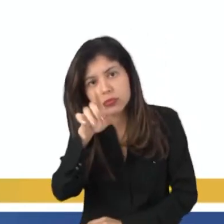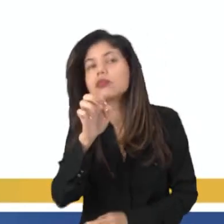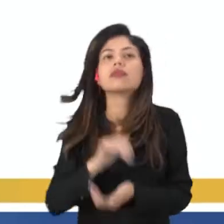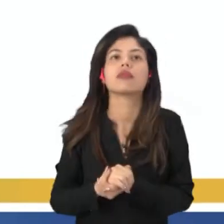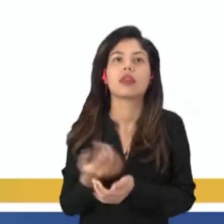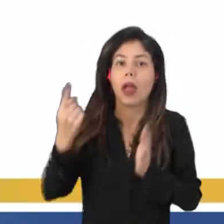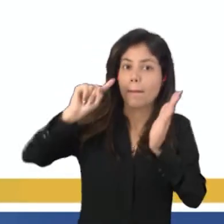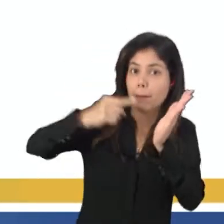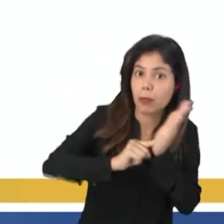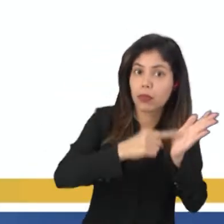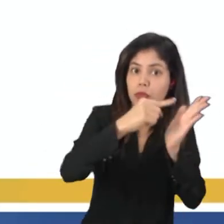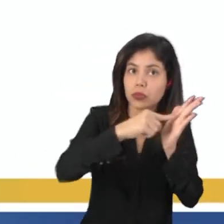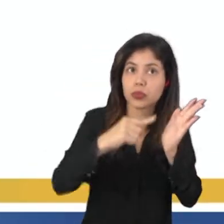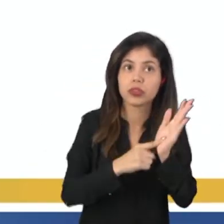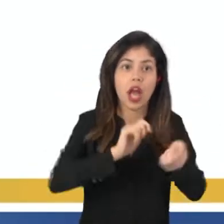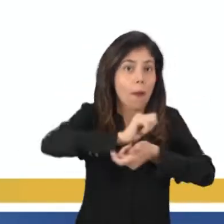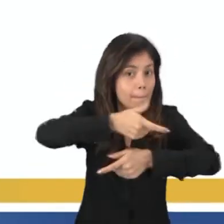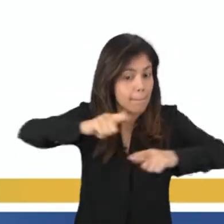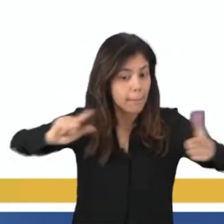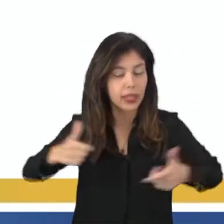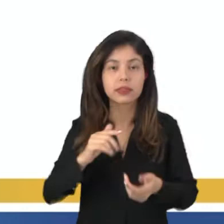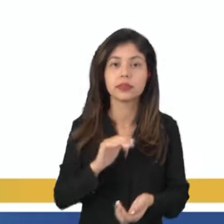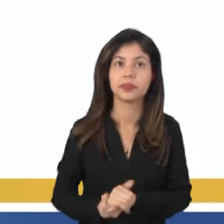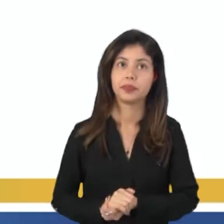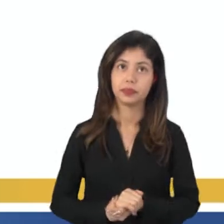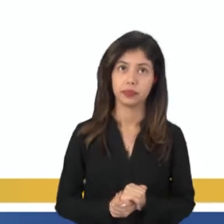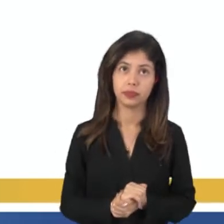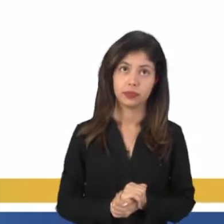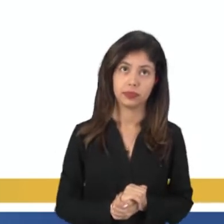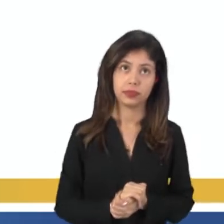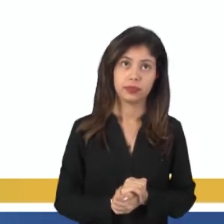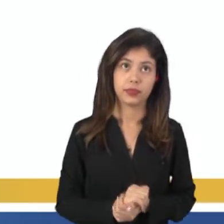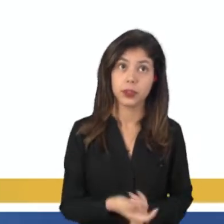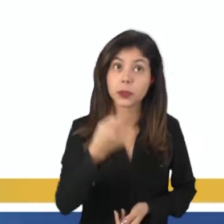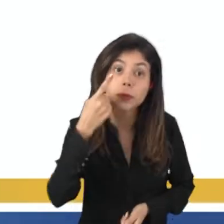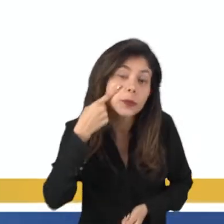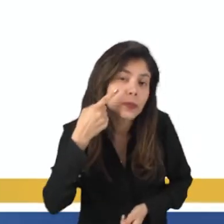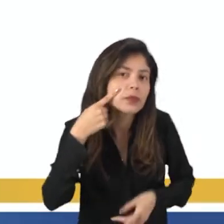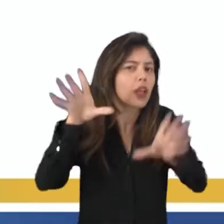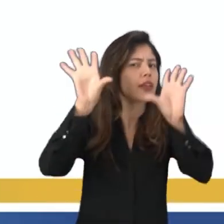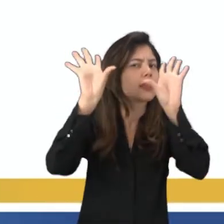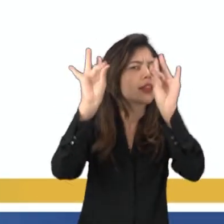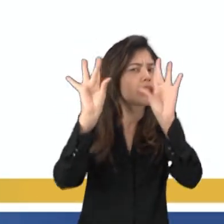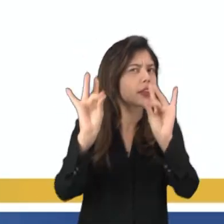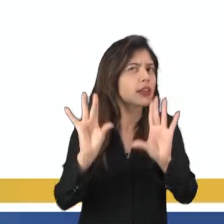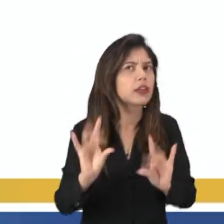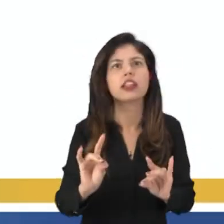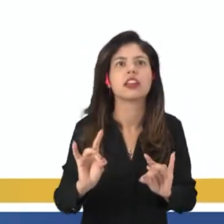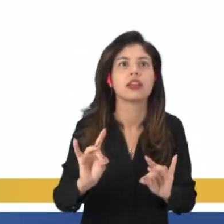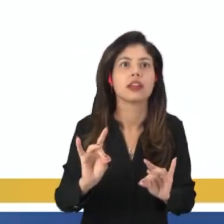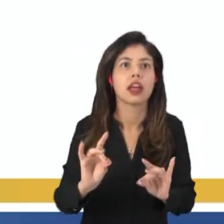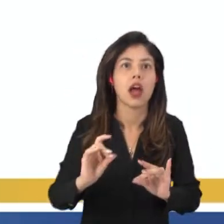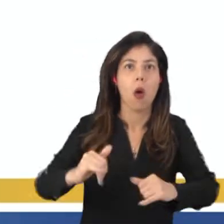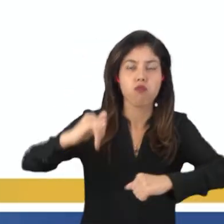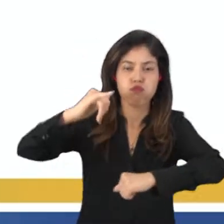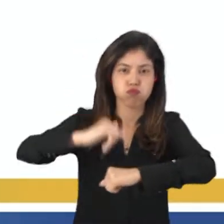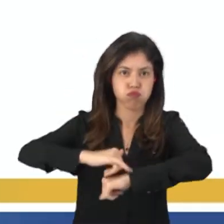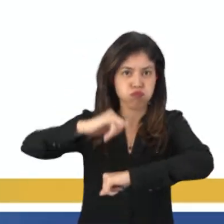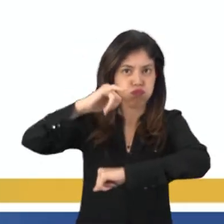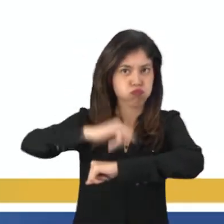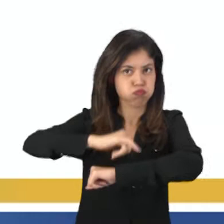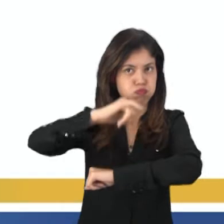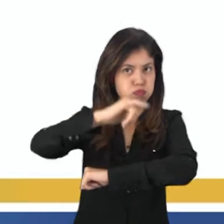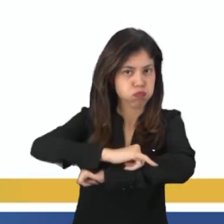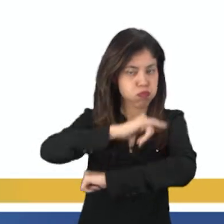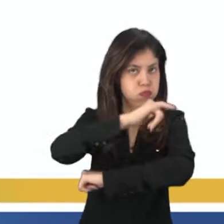a tecnologia aumenta a incidência, eita, olha esse detalhe, da obesidade na